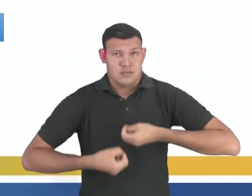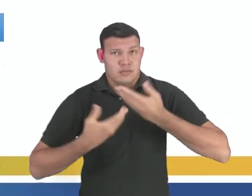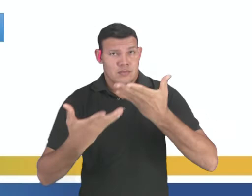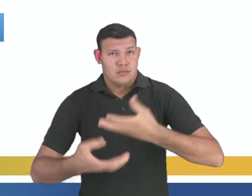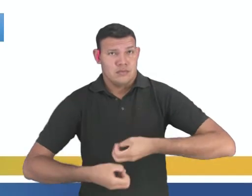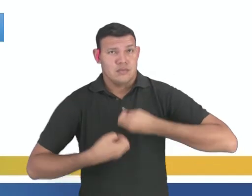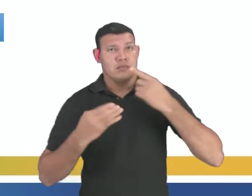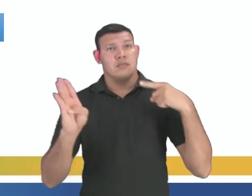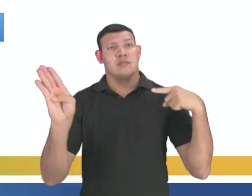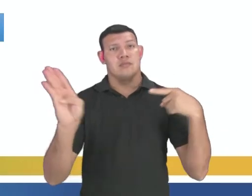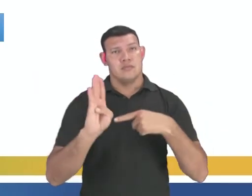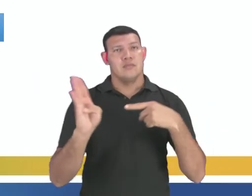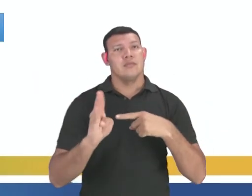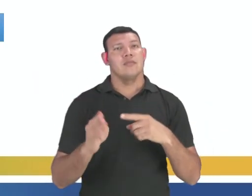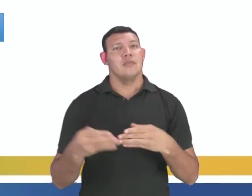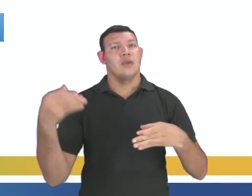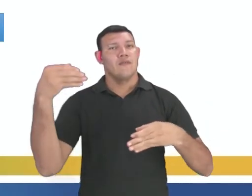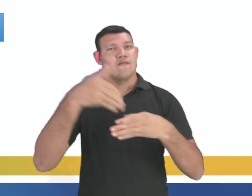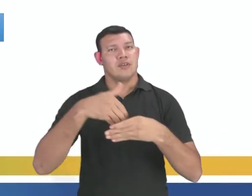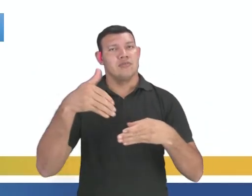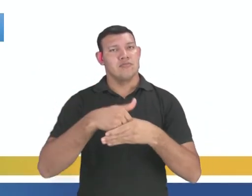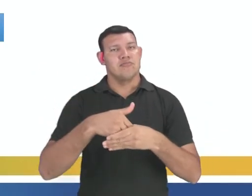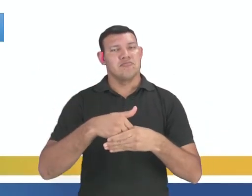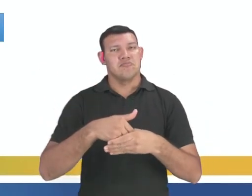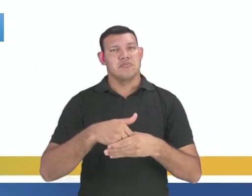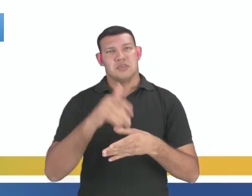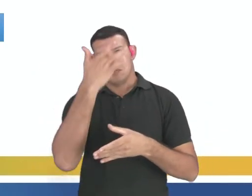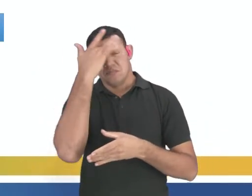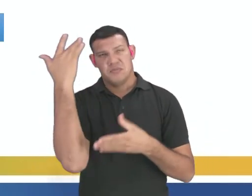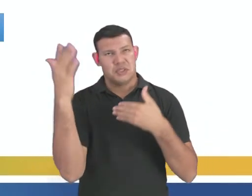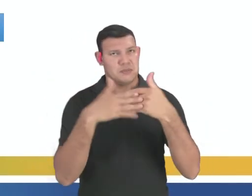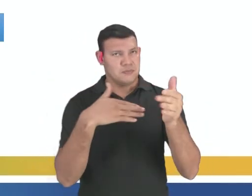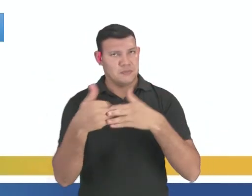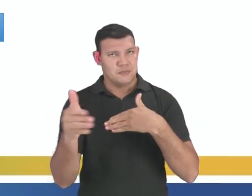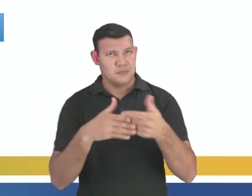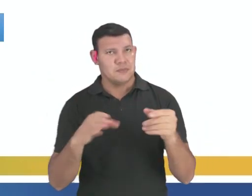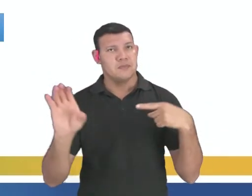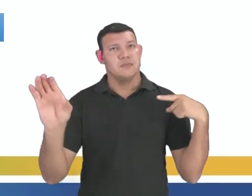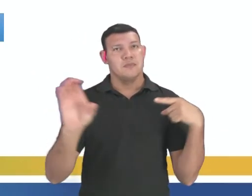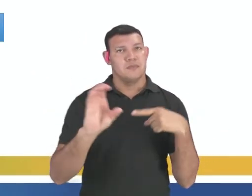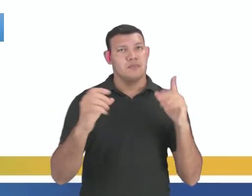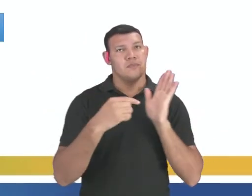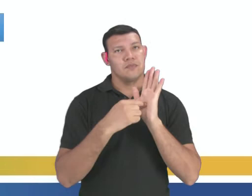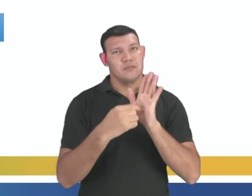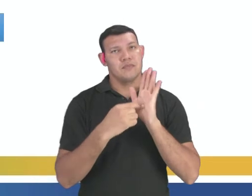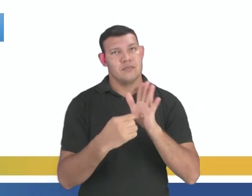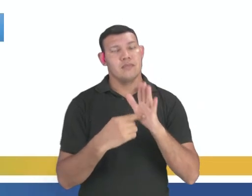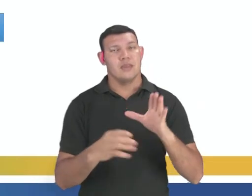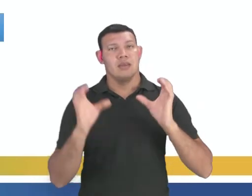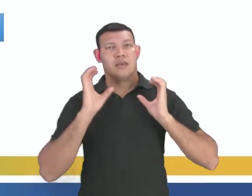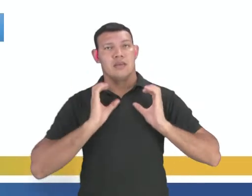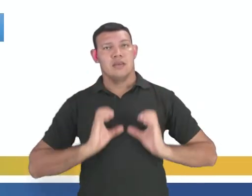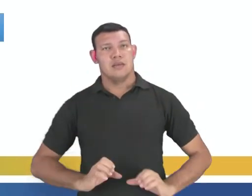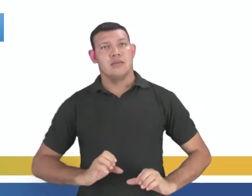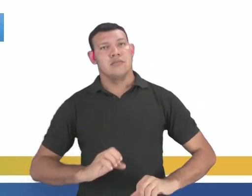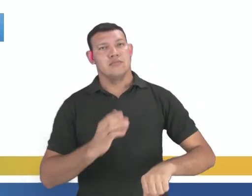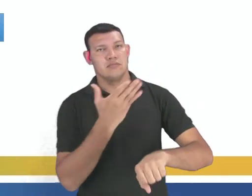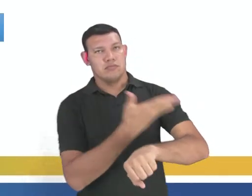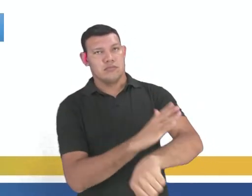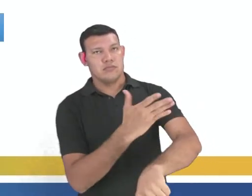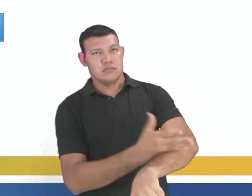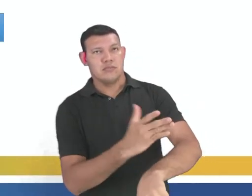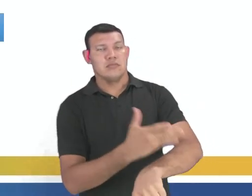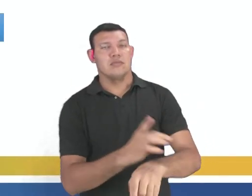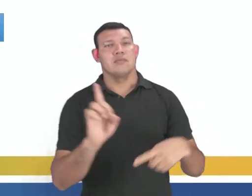B. É o poder votar em quem quiser. Letra C. Revelam estágios de cidadania. E letra D. Foi